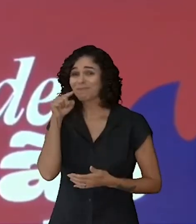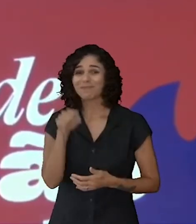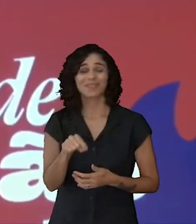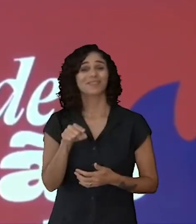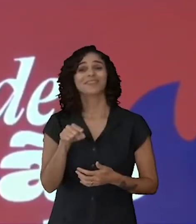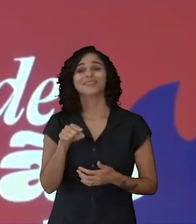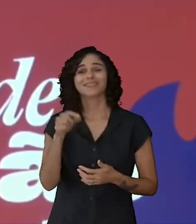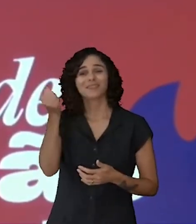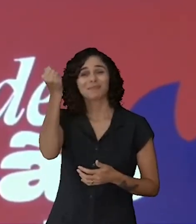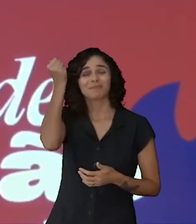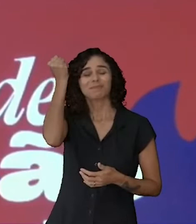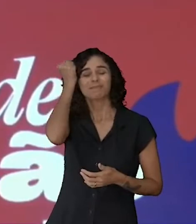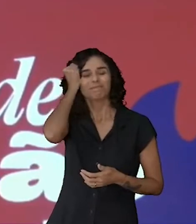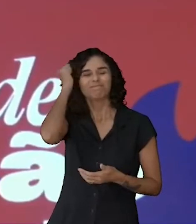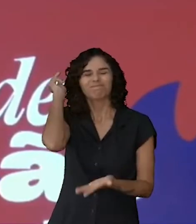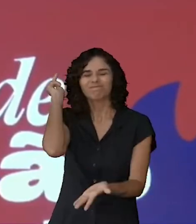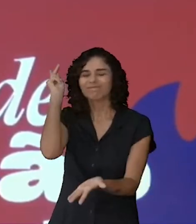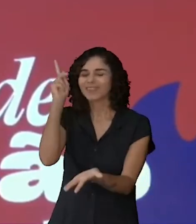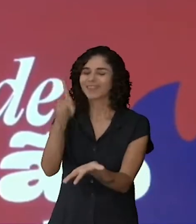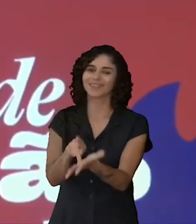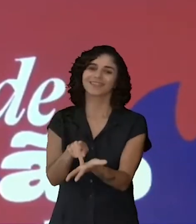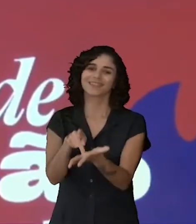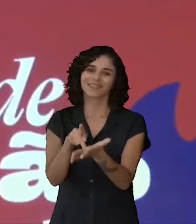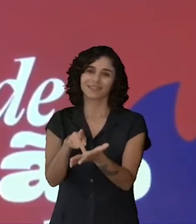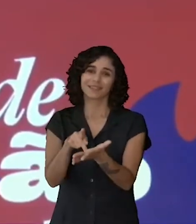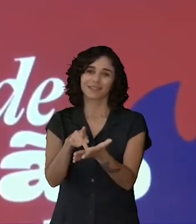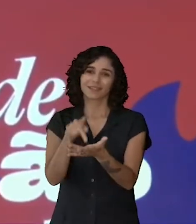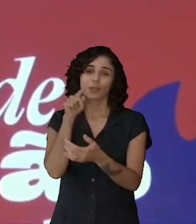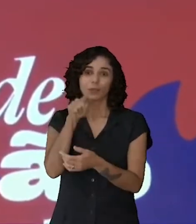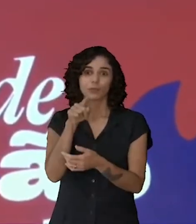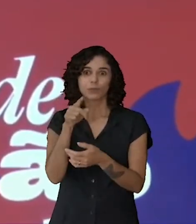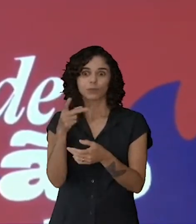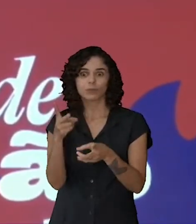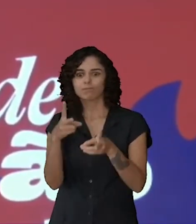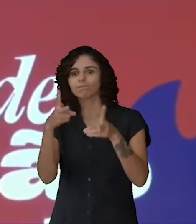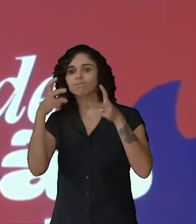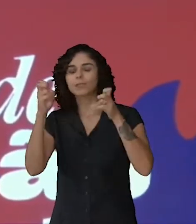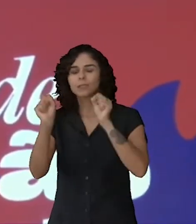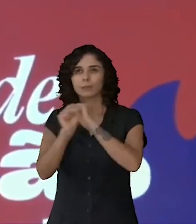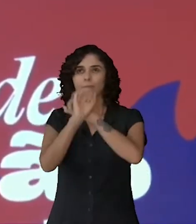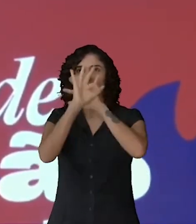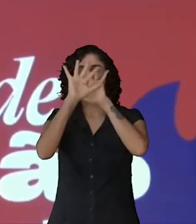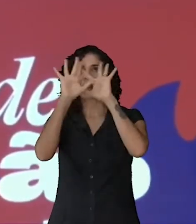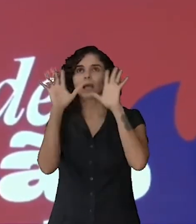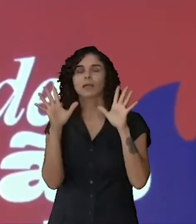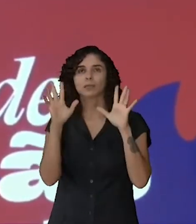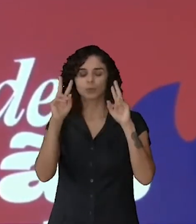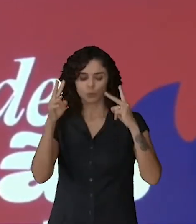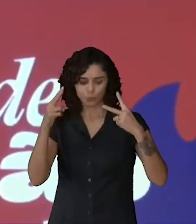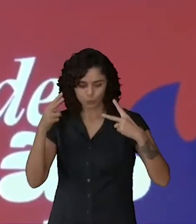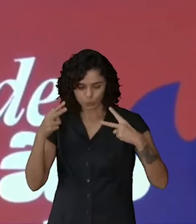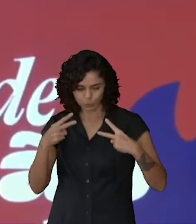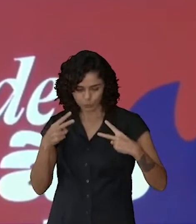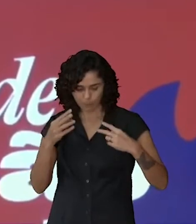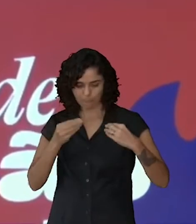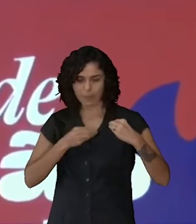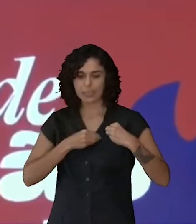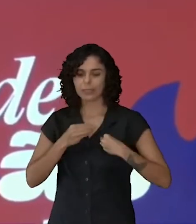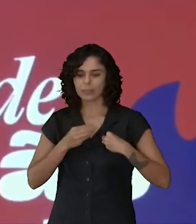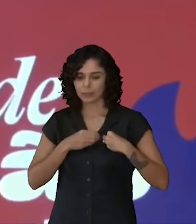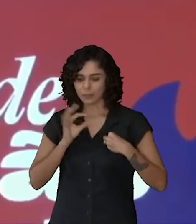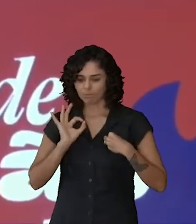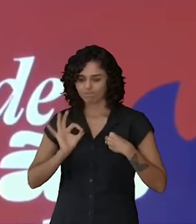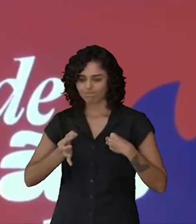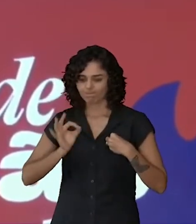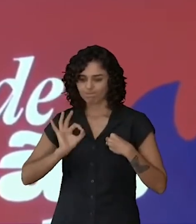hoje e fazer você enxergar de forma tão clara o seu pecado que